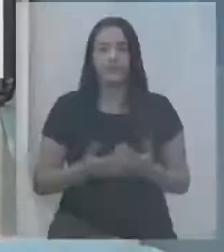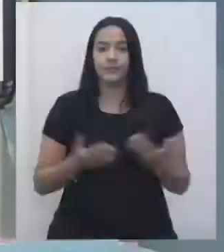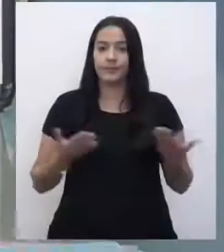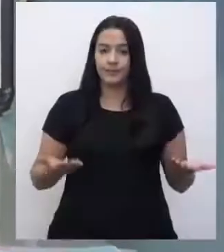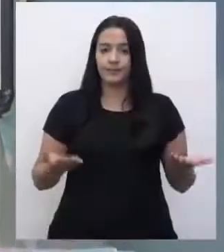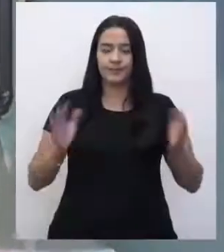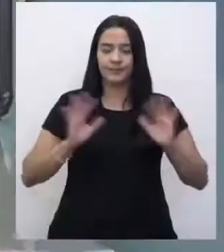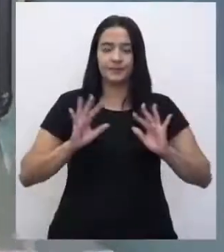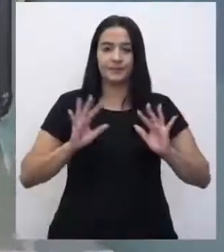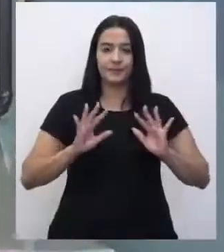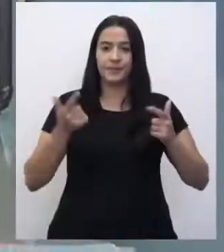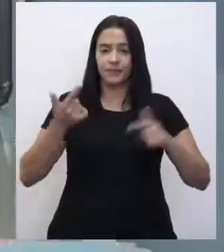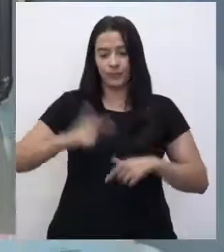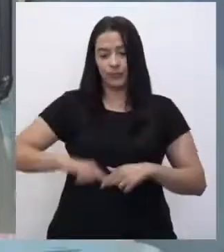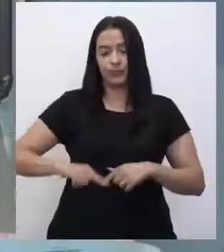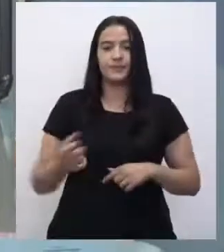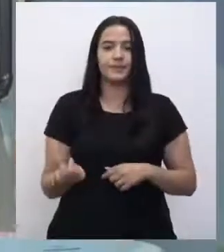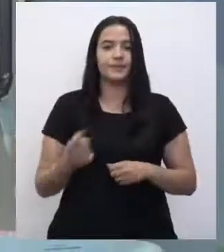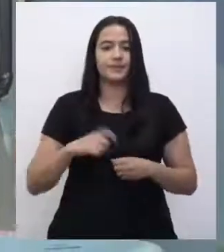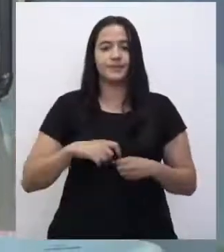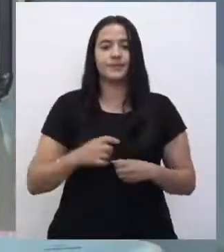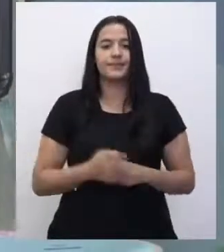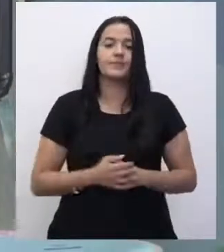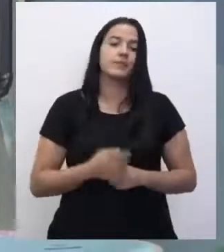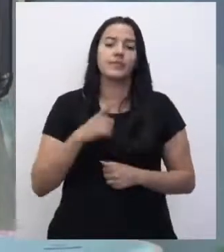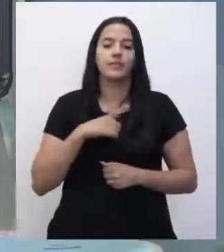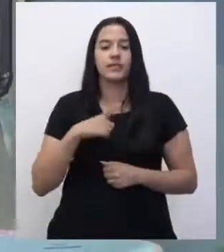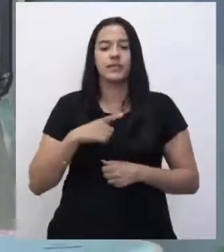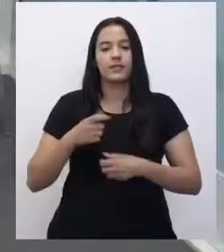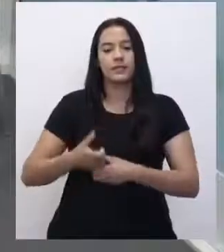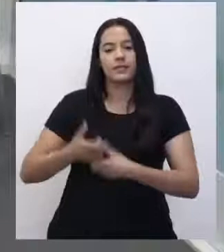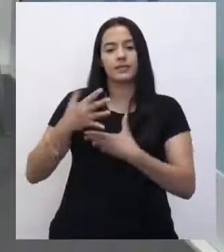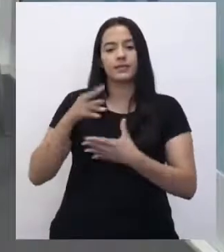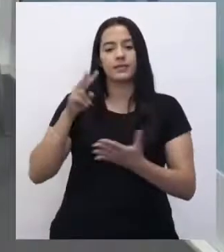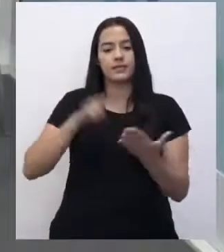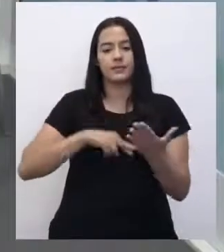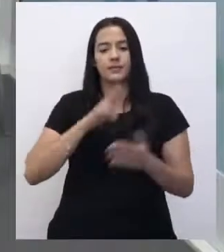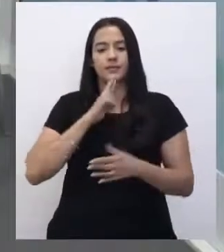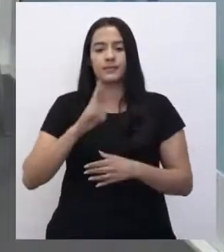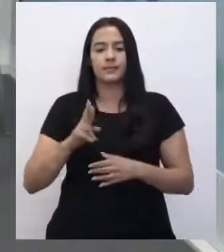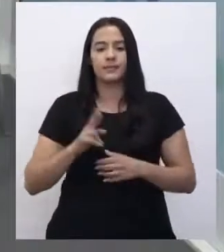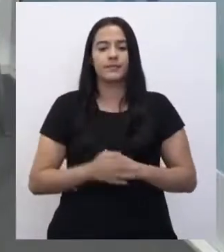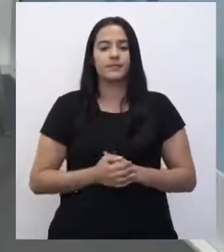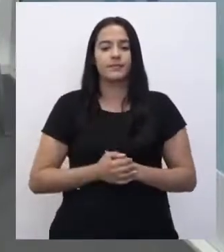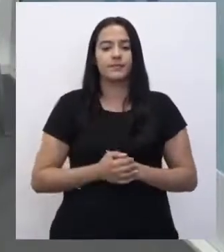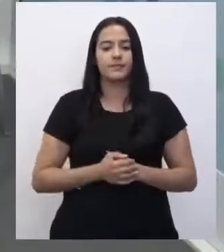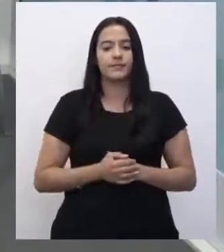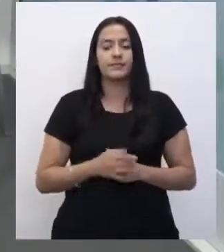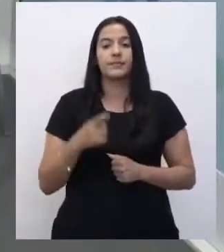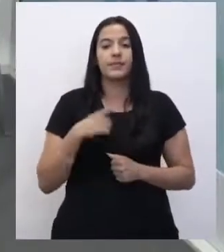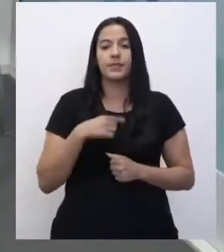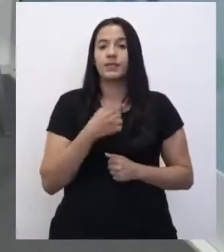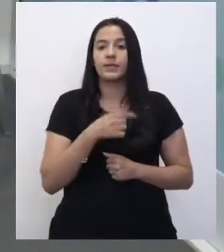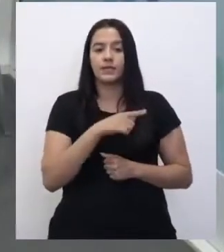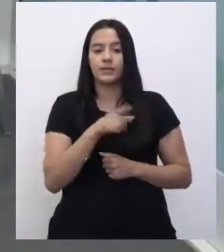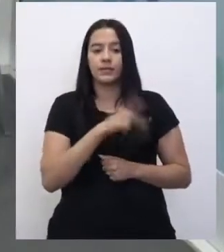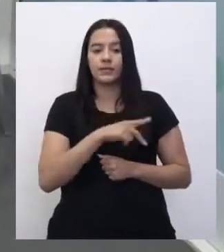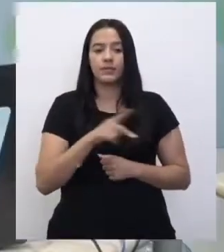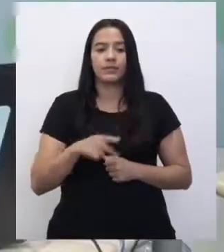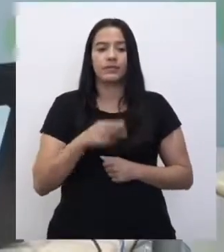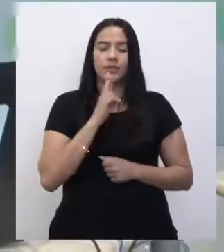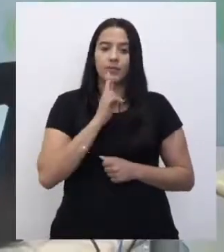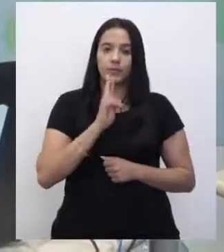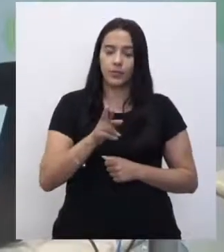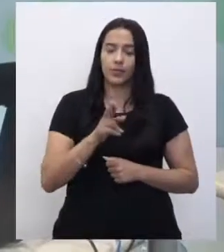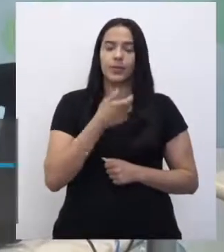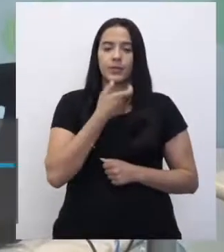Hello, we are back, Antônia. Voltamos aqui, Antônia. Temos respostas aí desse texto? Sim. Ok. A professora Valéria e outros disseram air inside